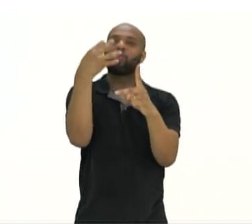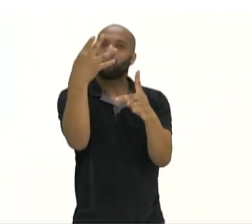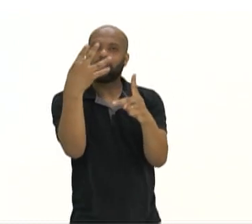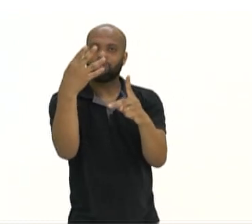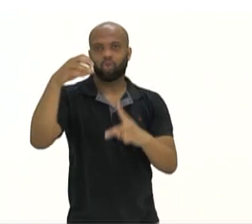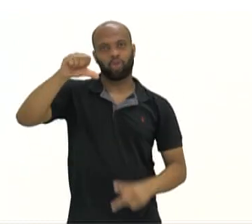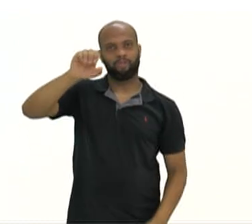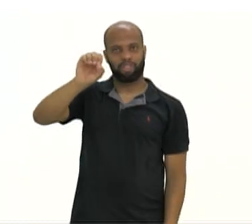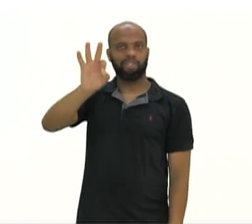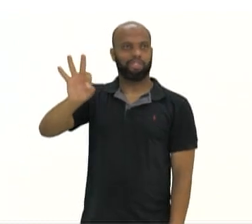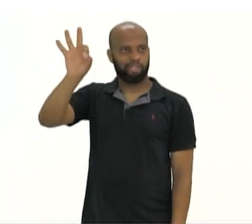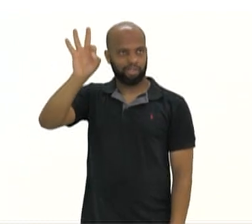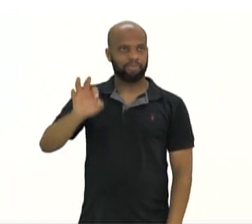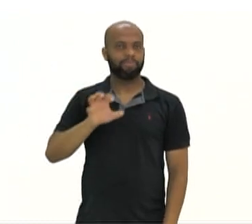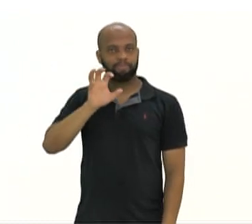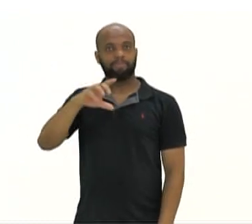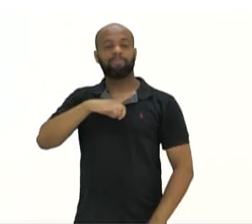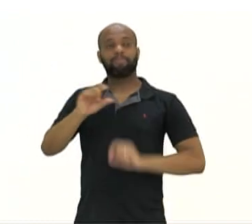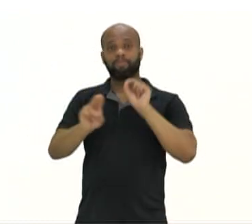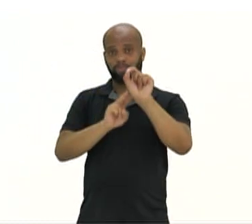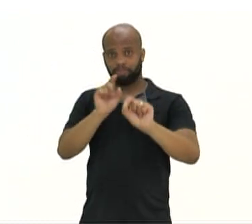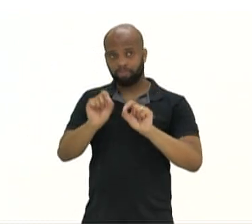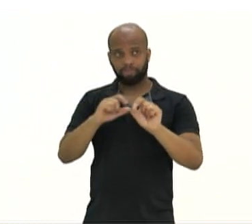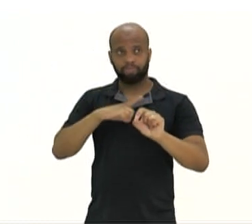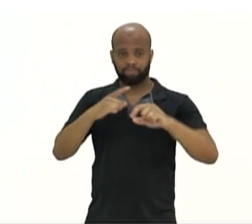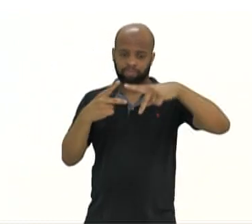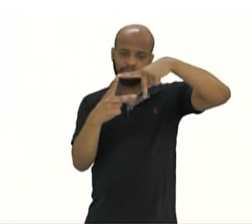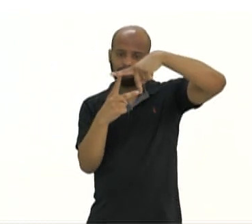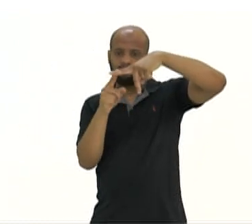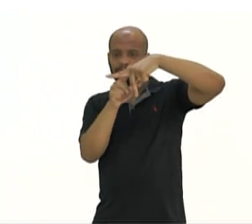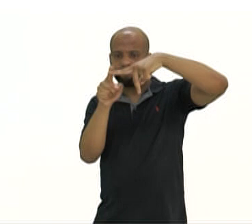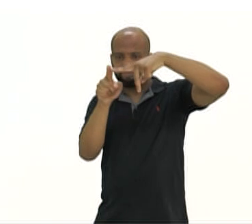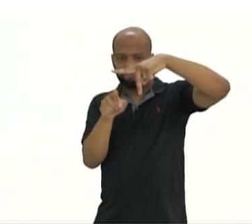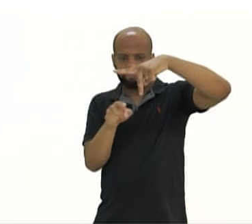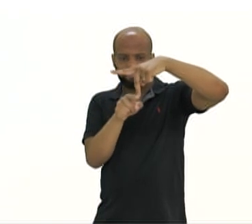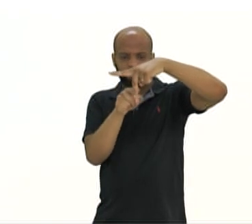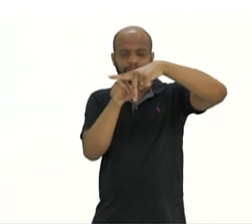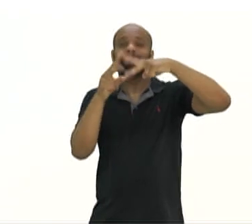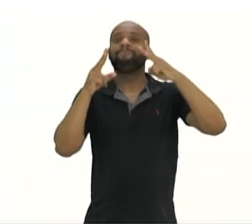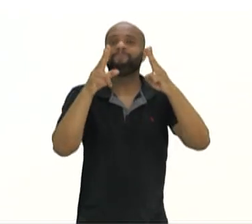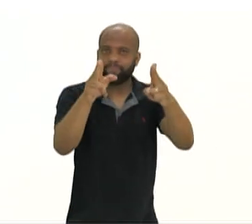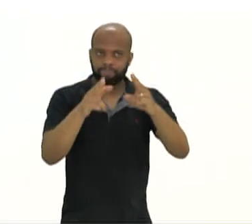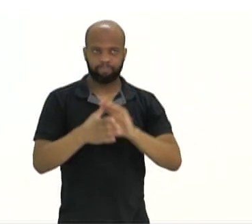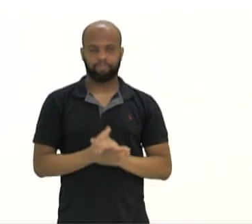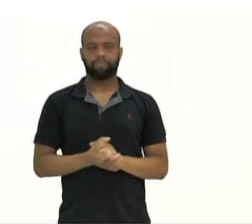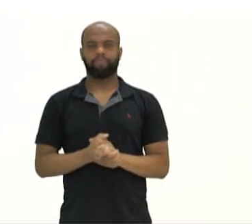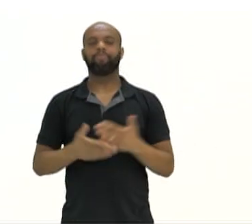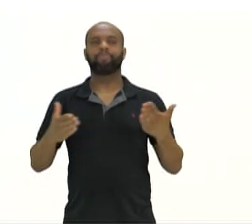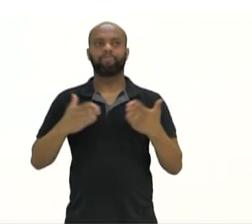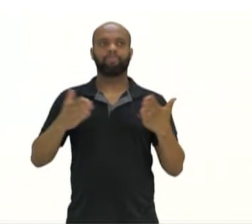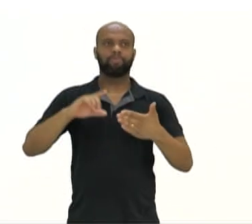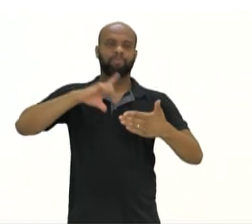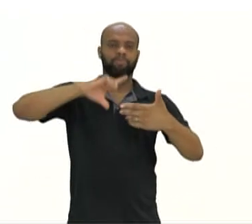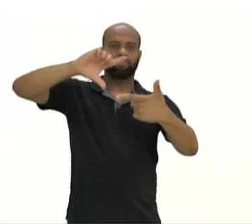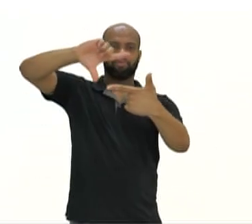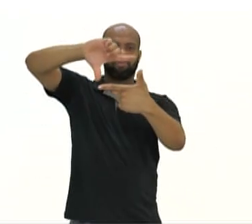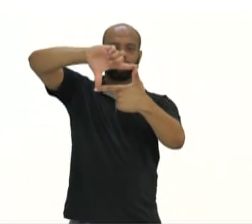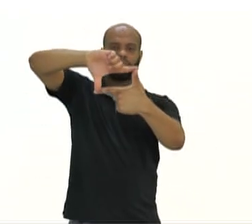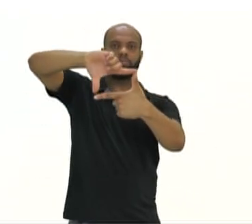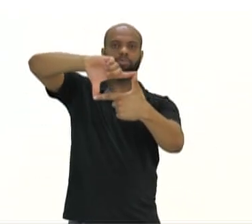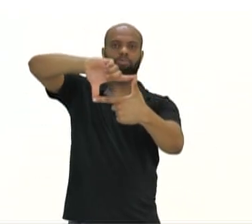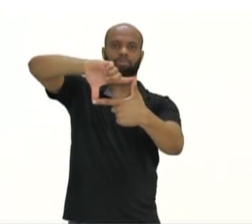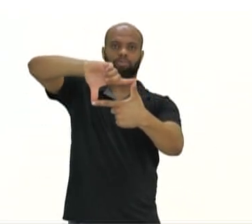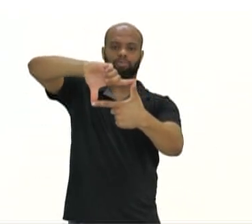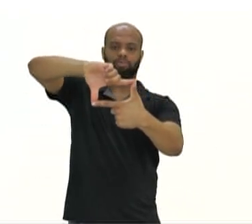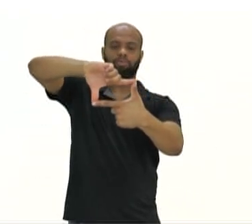retos. Esse é o quadrado. Quadrado é um quadrilátero onde a medida dos lados são iguais. Tranquilo? E o retângulo? O